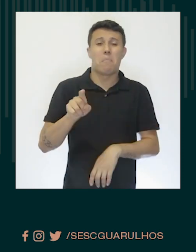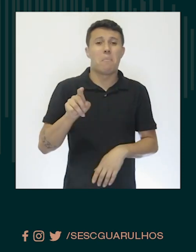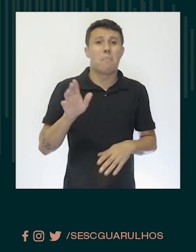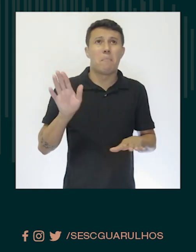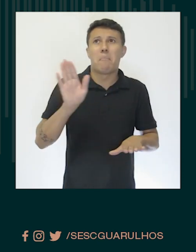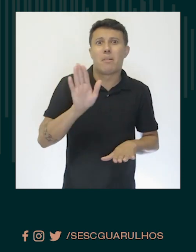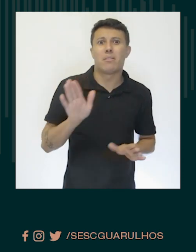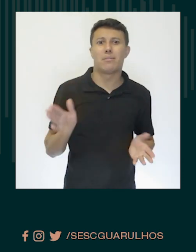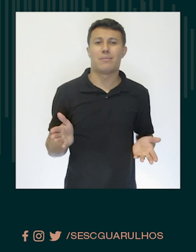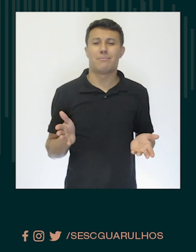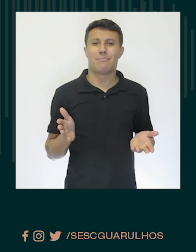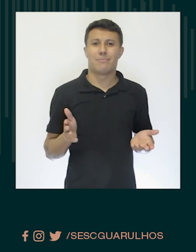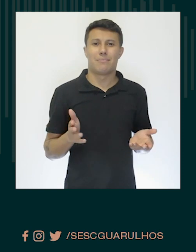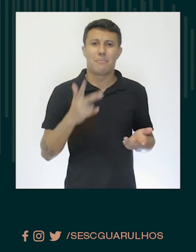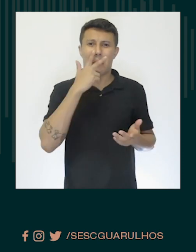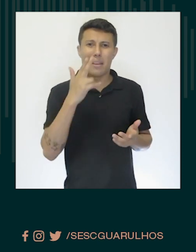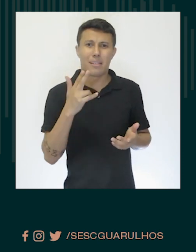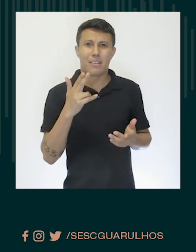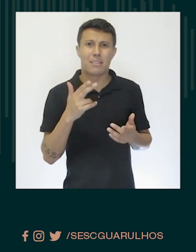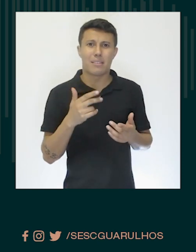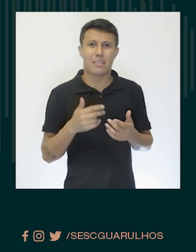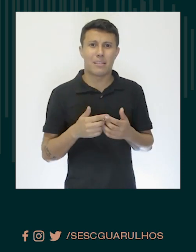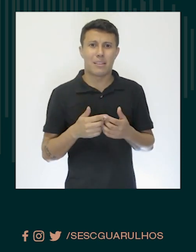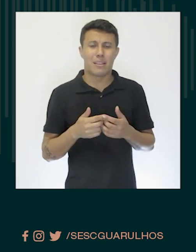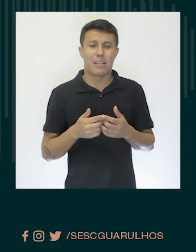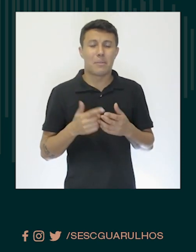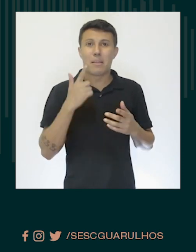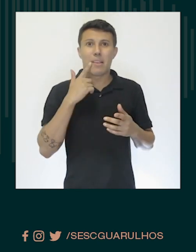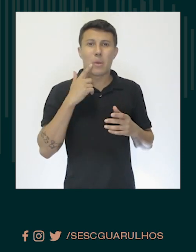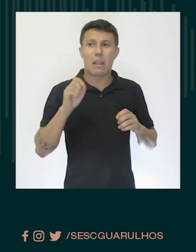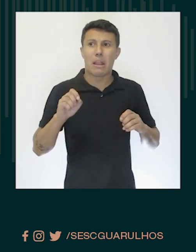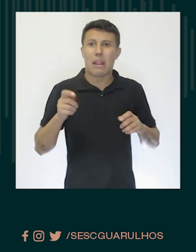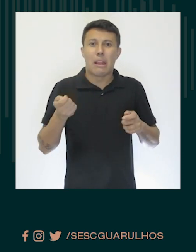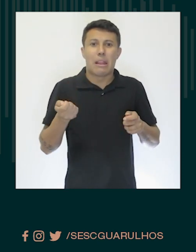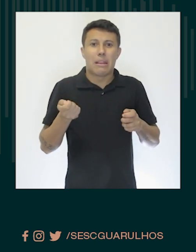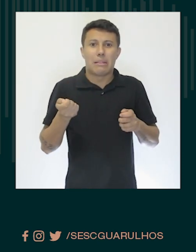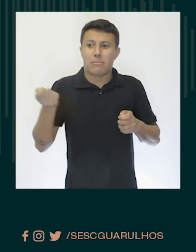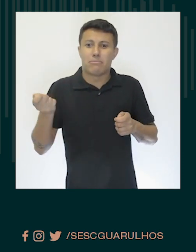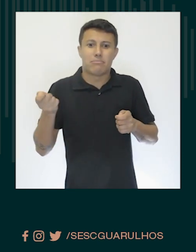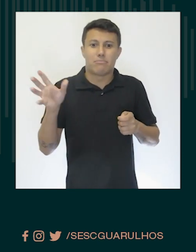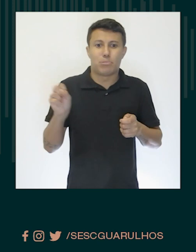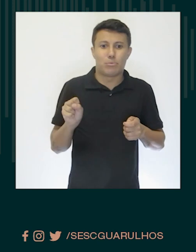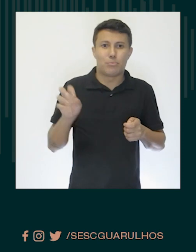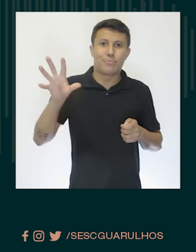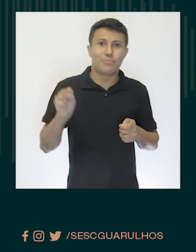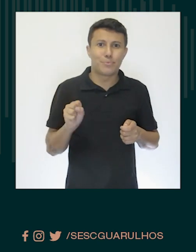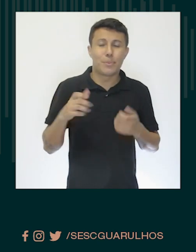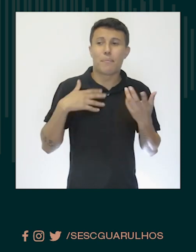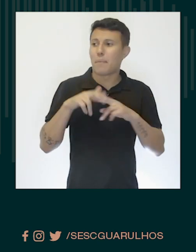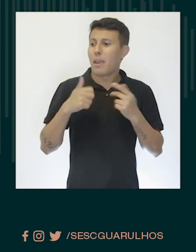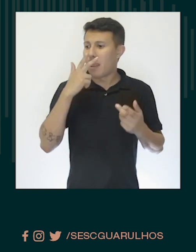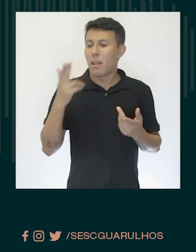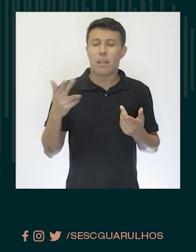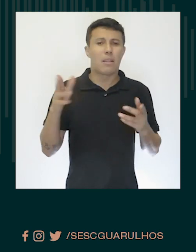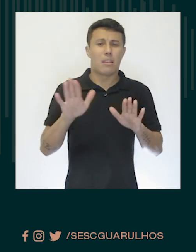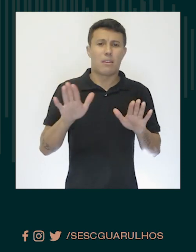as máquinas enquanto tá tudo desligado. Aproveita que o mundo parou e para também, mano. Conhece o seu interior, mano. Fica em